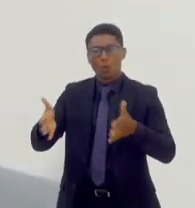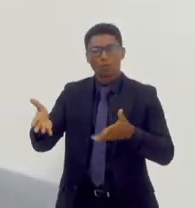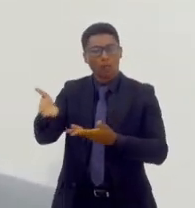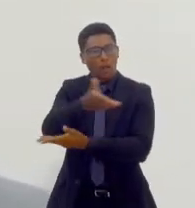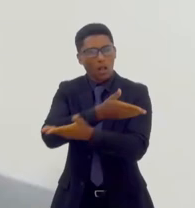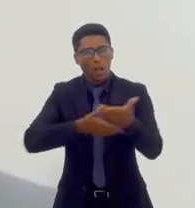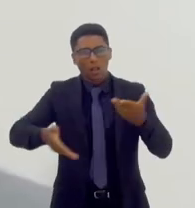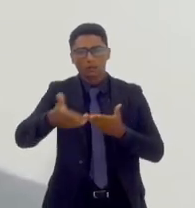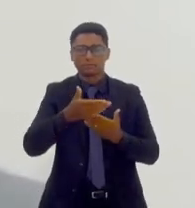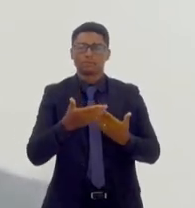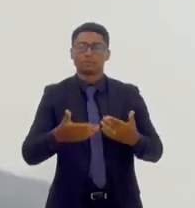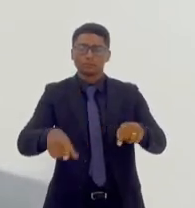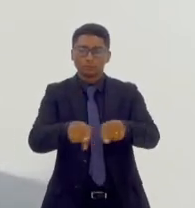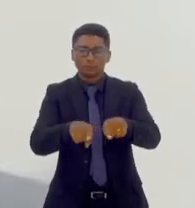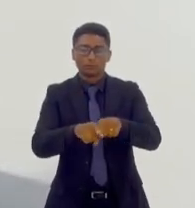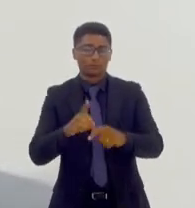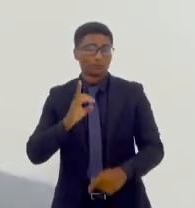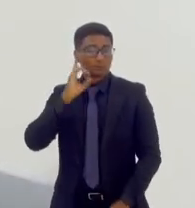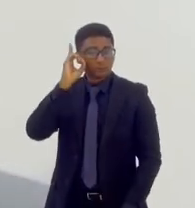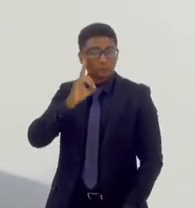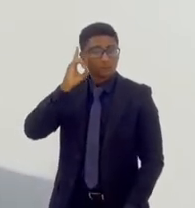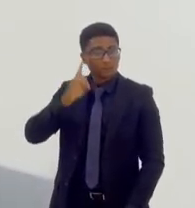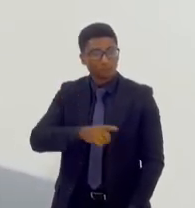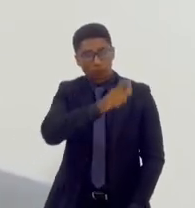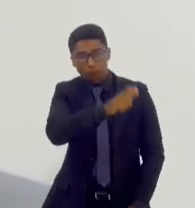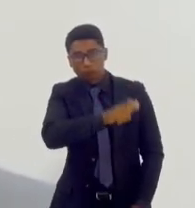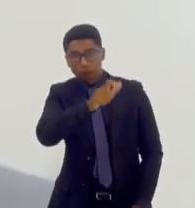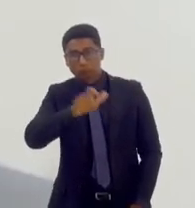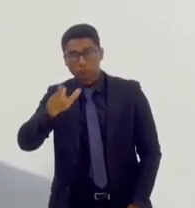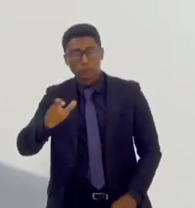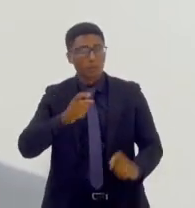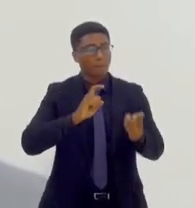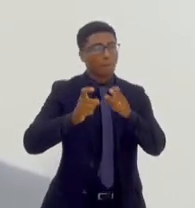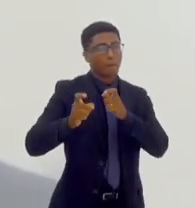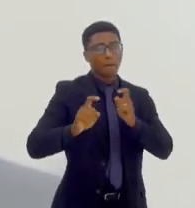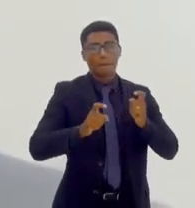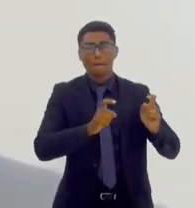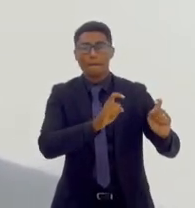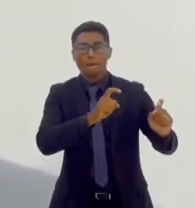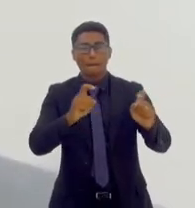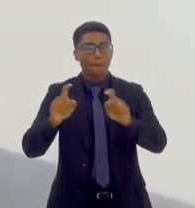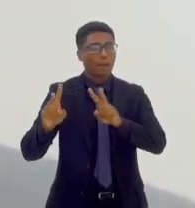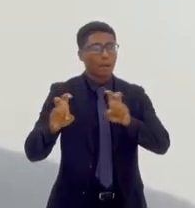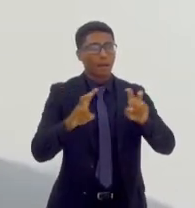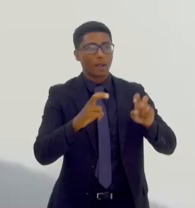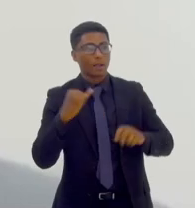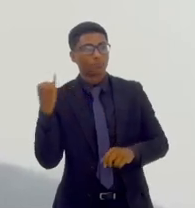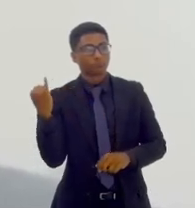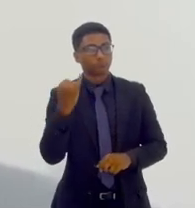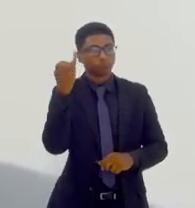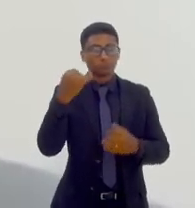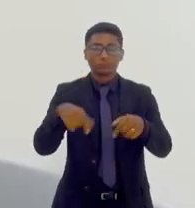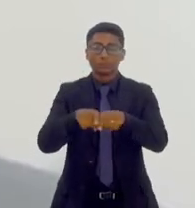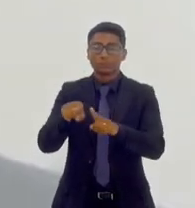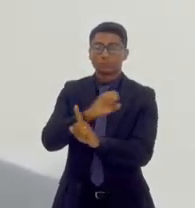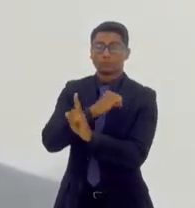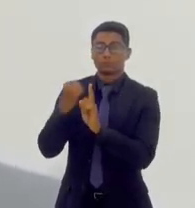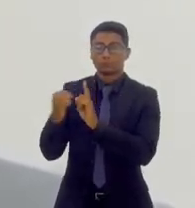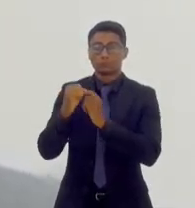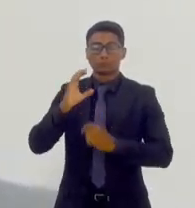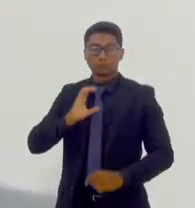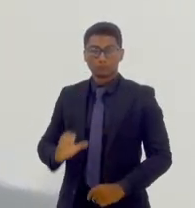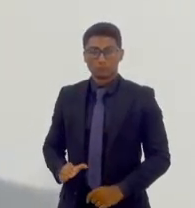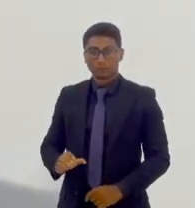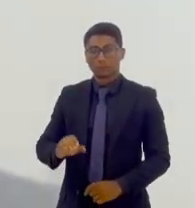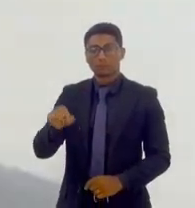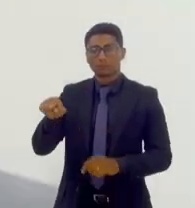maior, debatendo com os parlamentares as questões relevantes e os anseios que chegam à ordem da sociedade